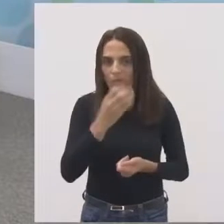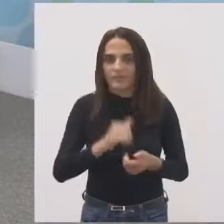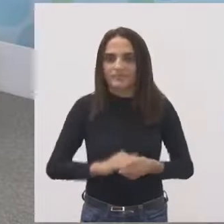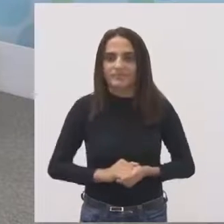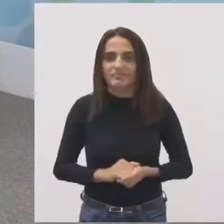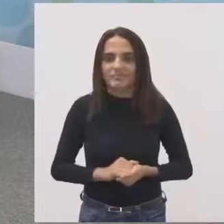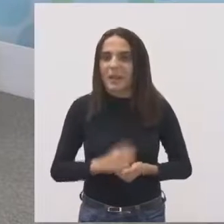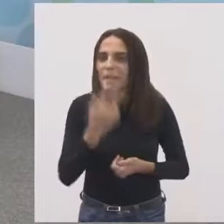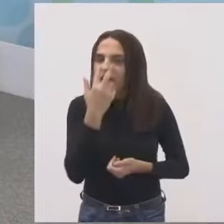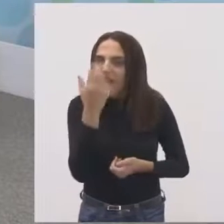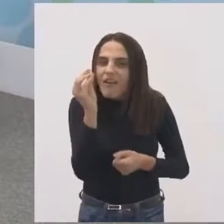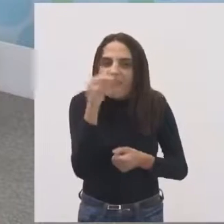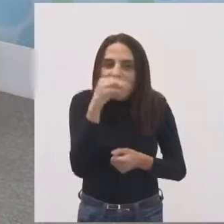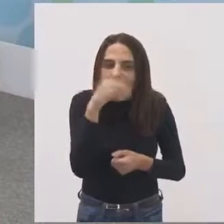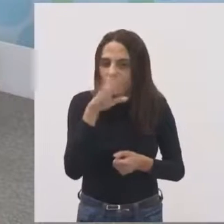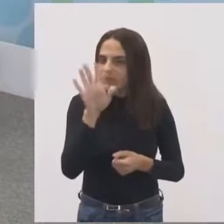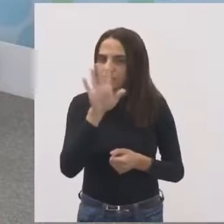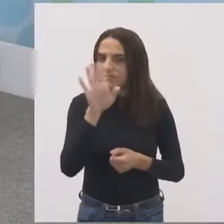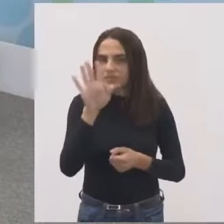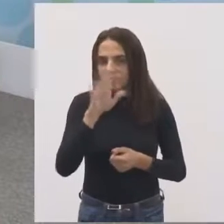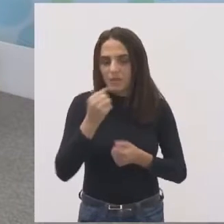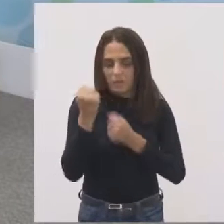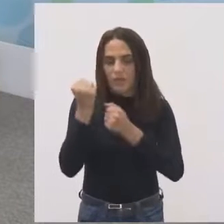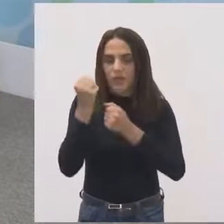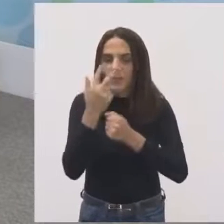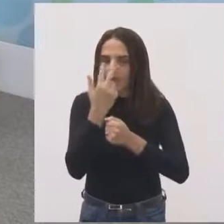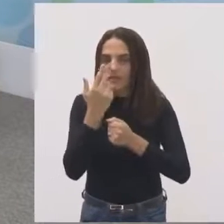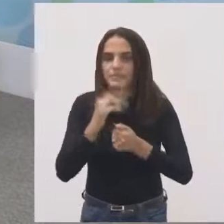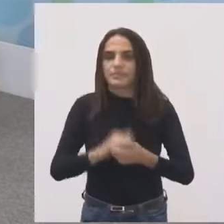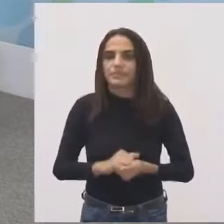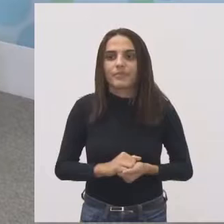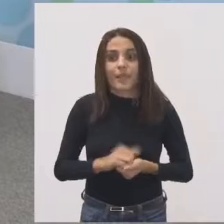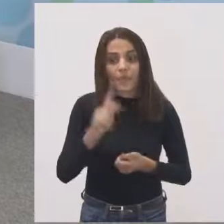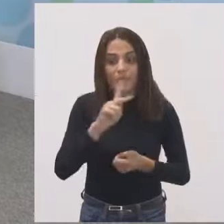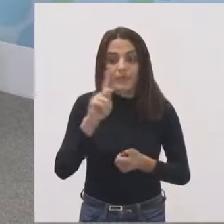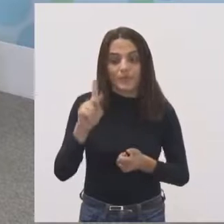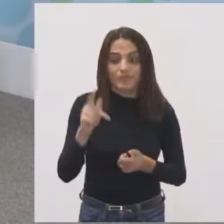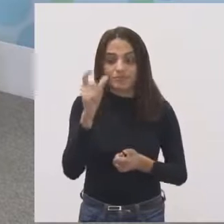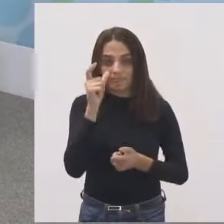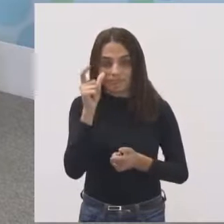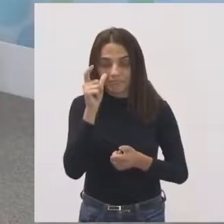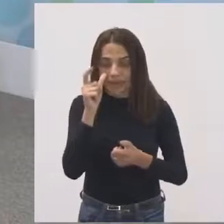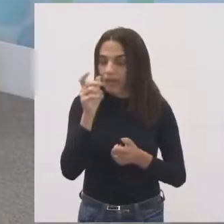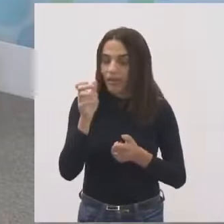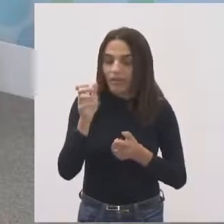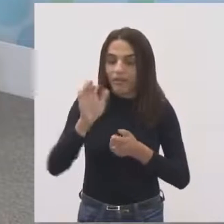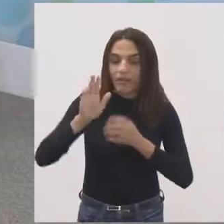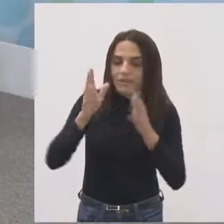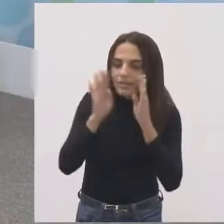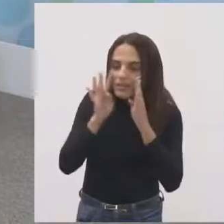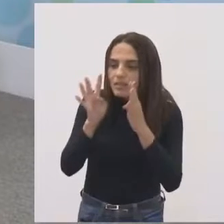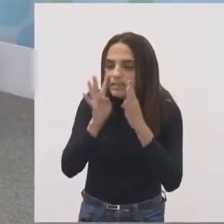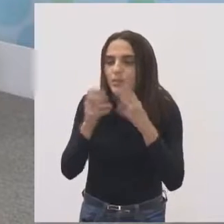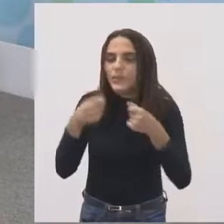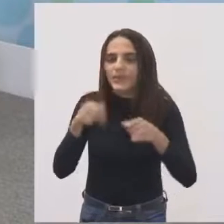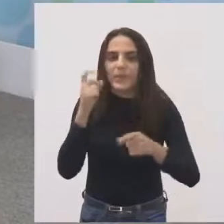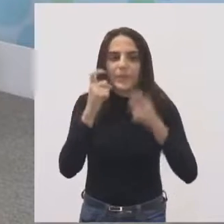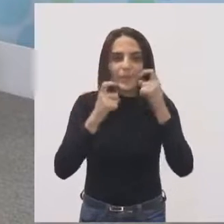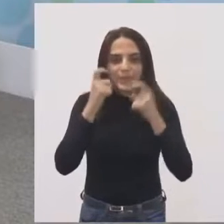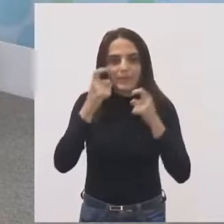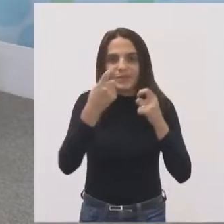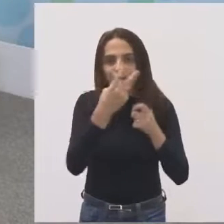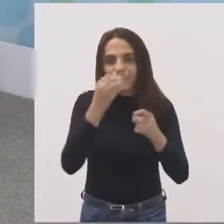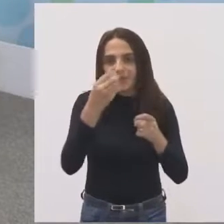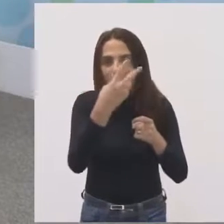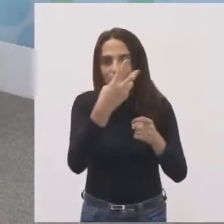parece ser tão frágil quanto o da Multilaser. É o que a gente fala, né? O professor tem que tomar muita atenção com os alunos, né? É uma preocupação que eu mesmo em 2018